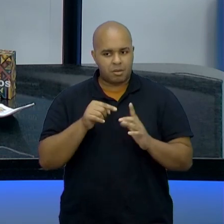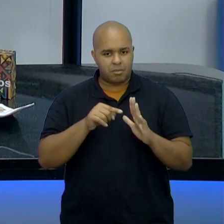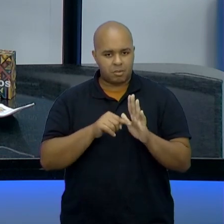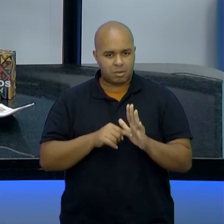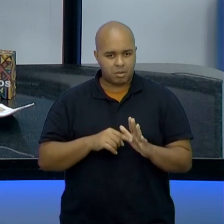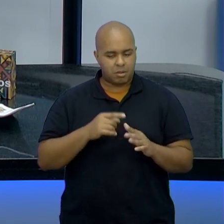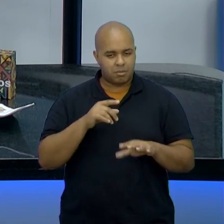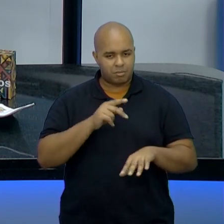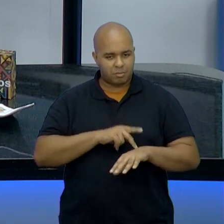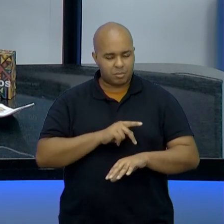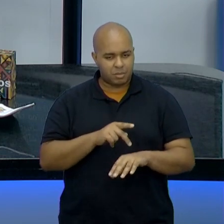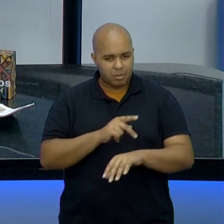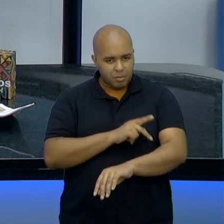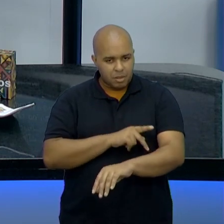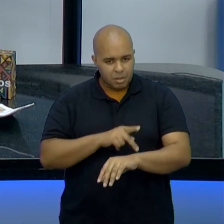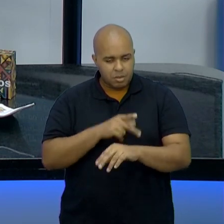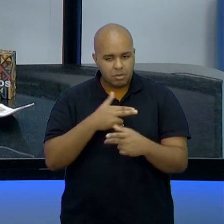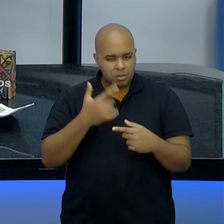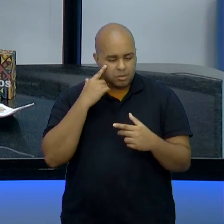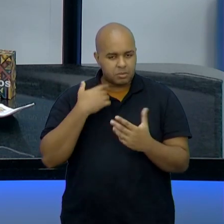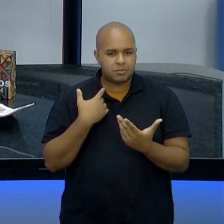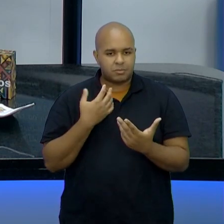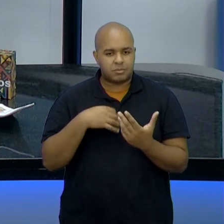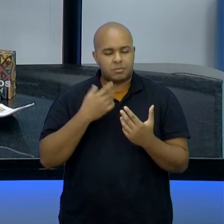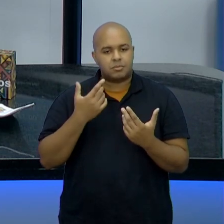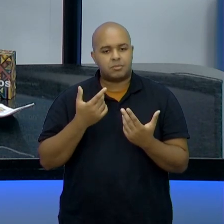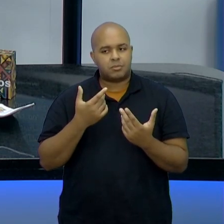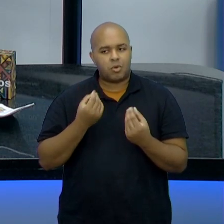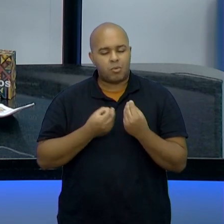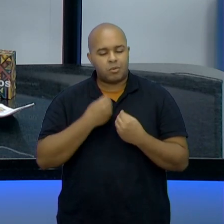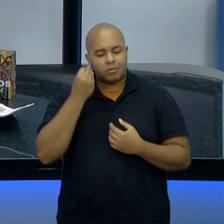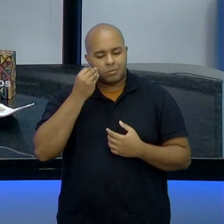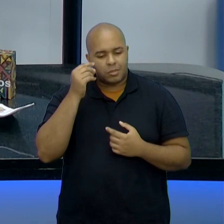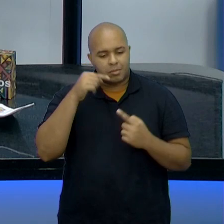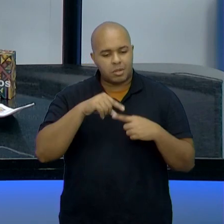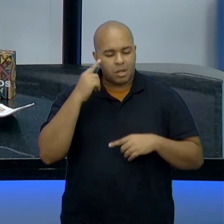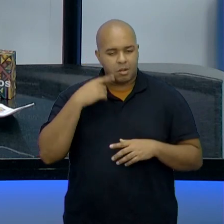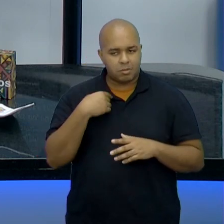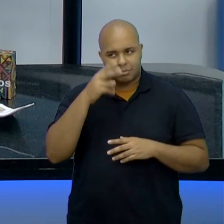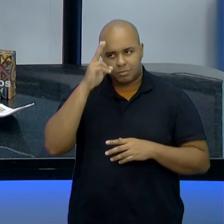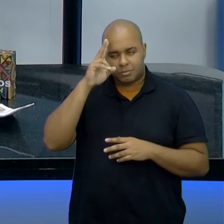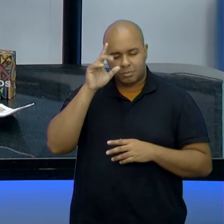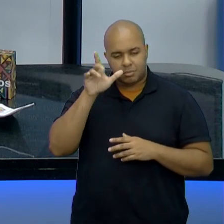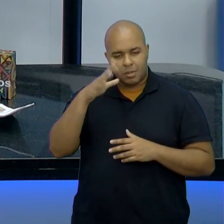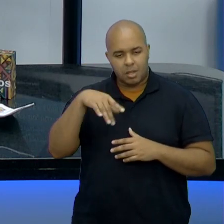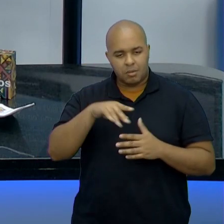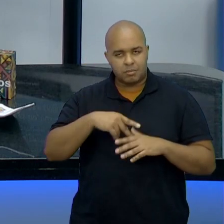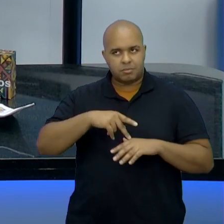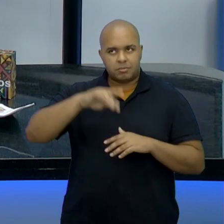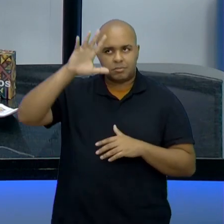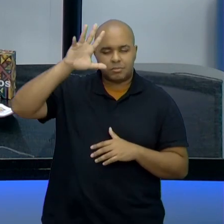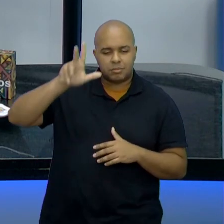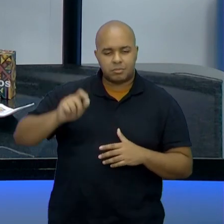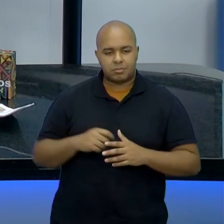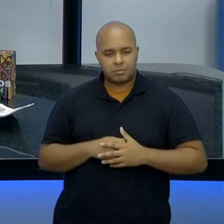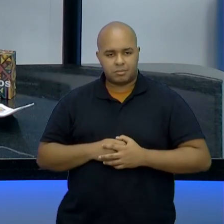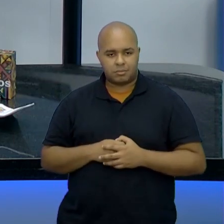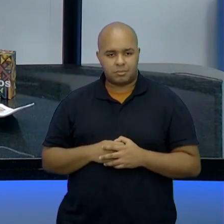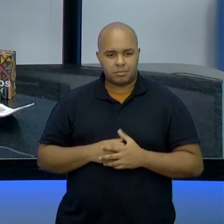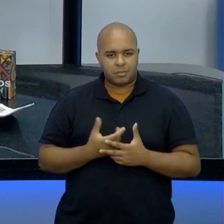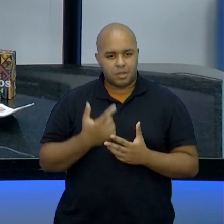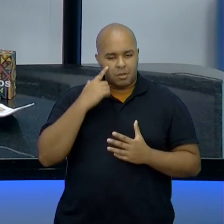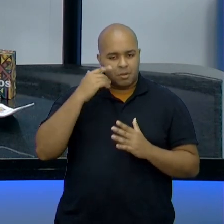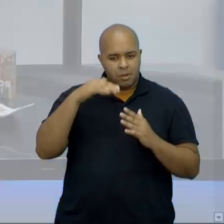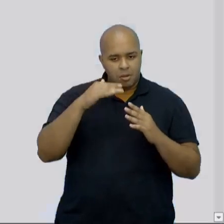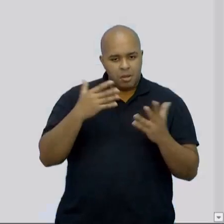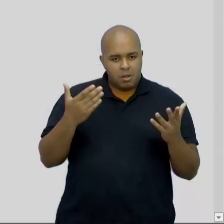questão pedagógica e de ensino, de conhecimento sobre o continente africano. Então vamos